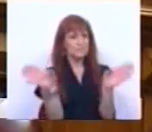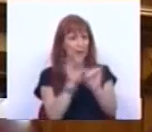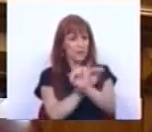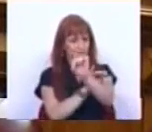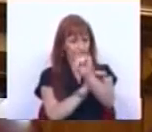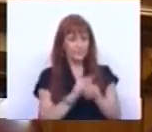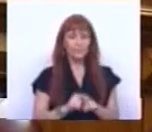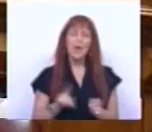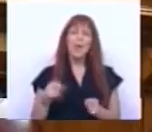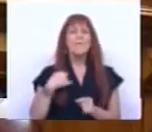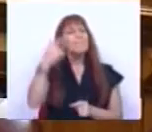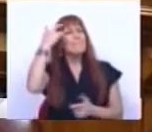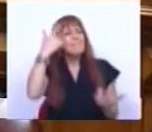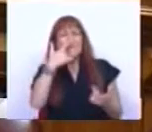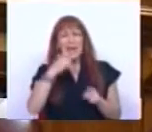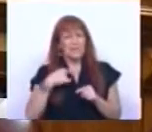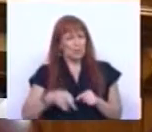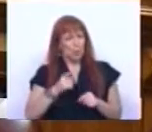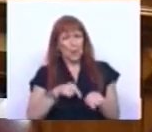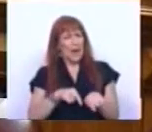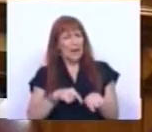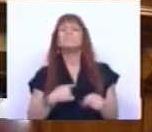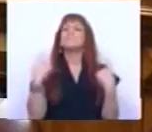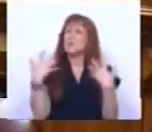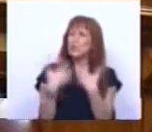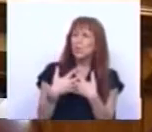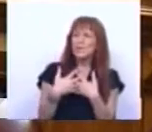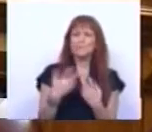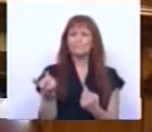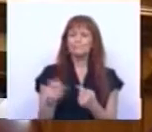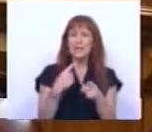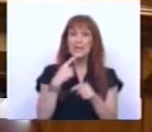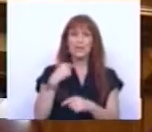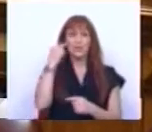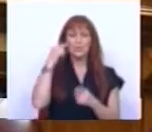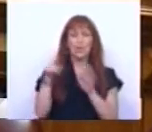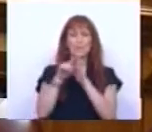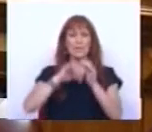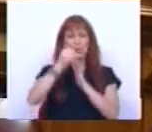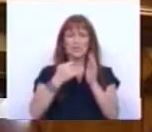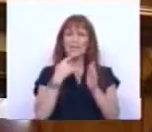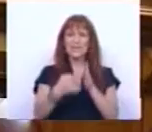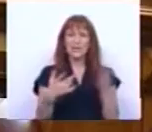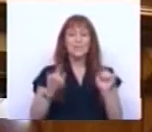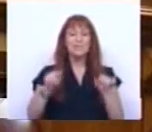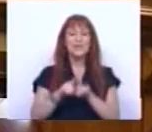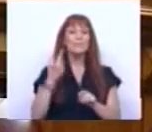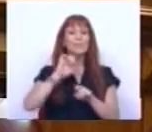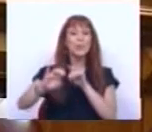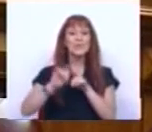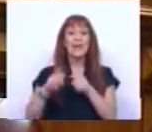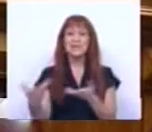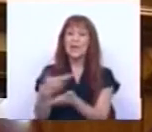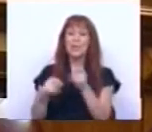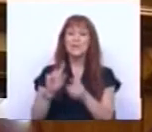mais, ainda que nos pareça não ser o caso, havendo dúvidas, sugerem os grandes princípios constitucionais que se deve privilegiar a